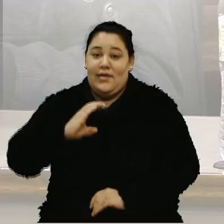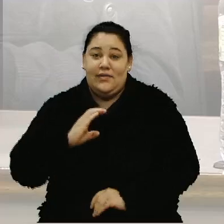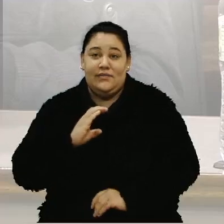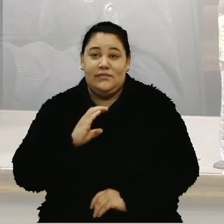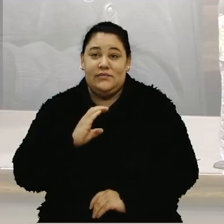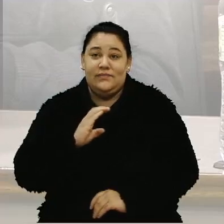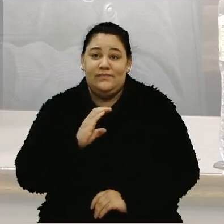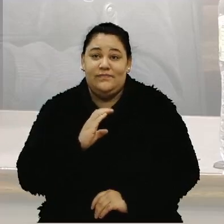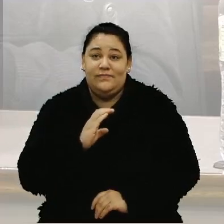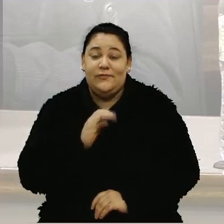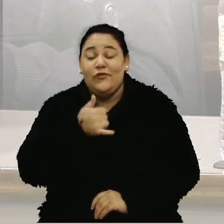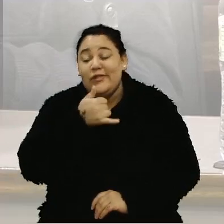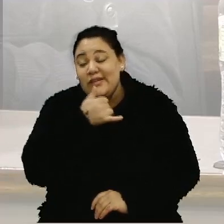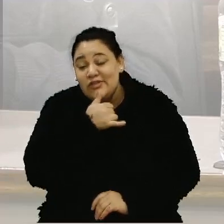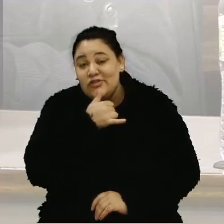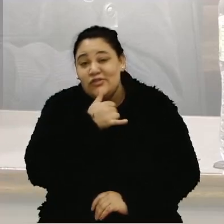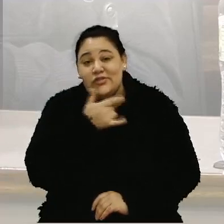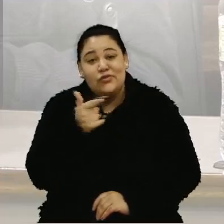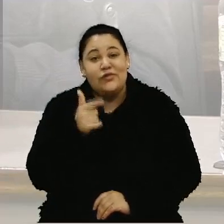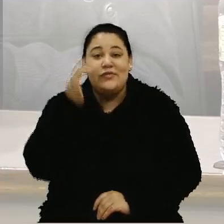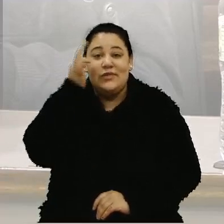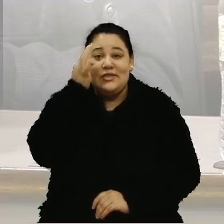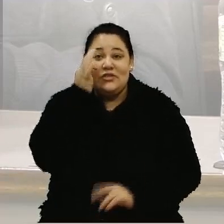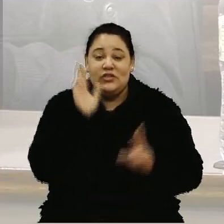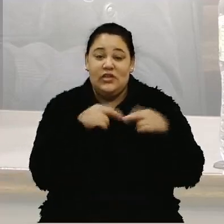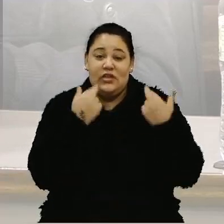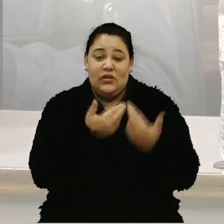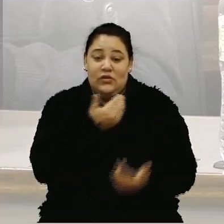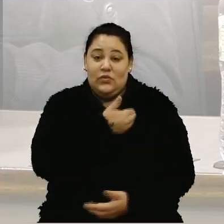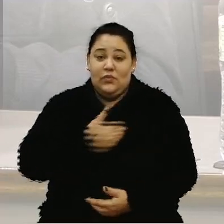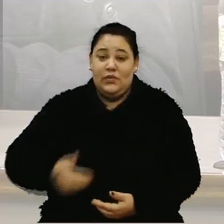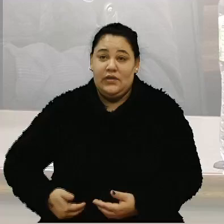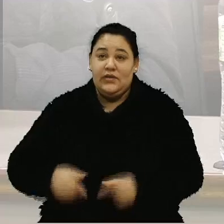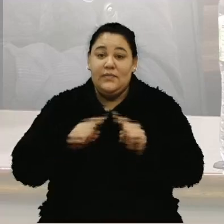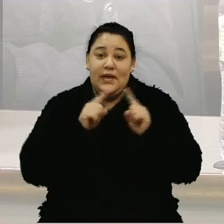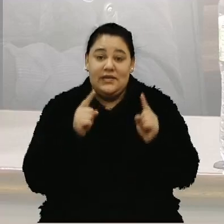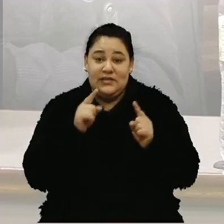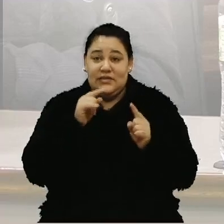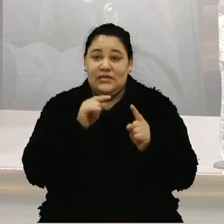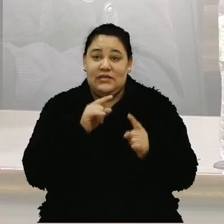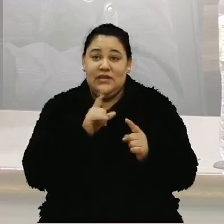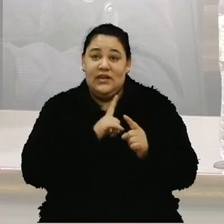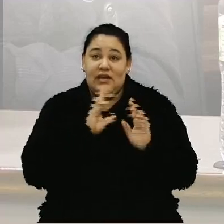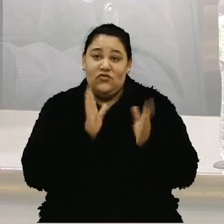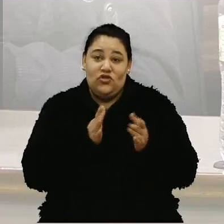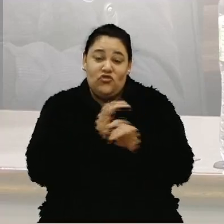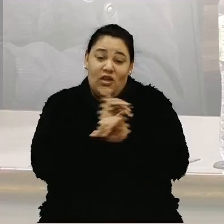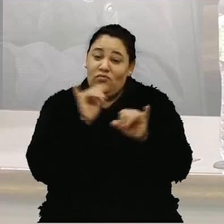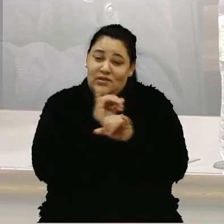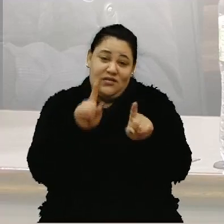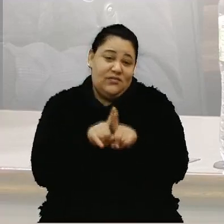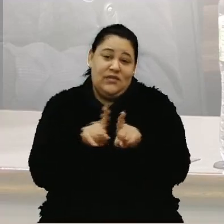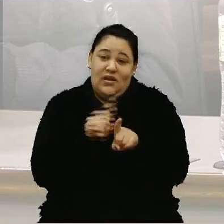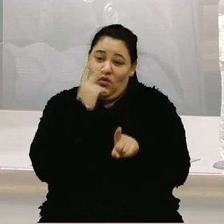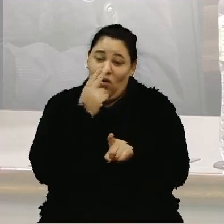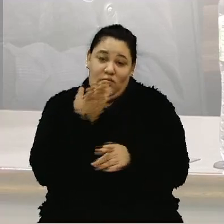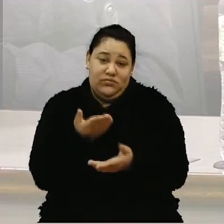o senhor não teve na audiência pública, né? Mas se tem uma coisa que eu posso, e eu já tinha anunciado isso,